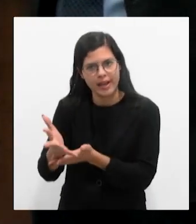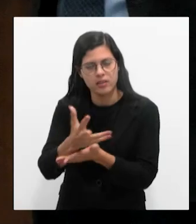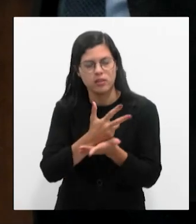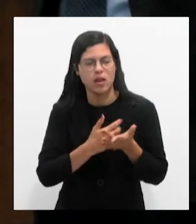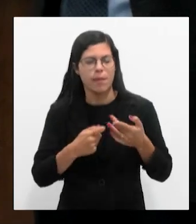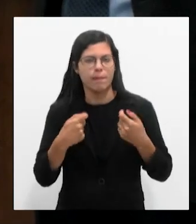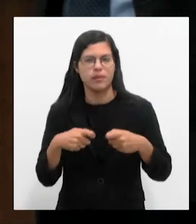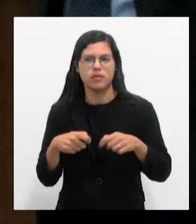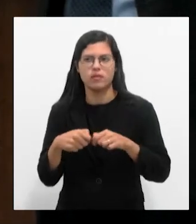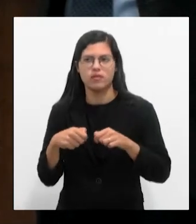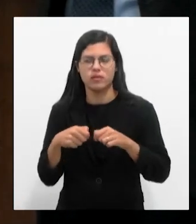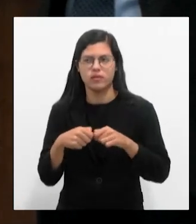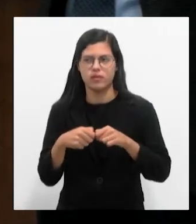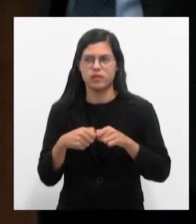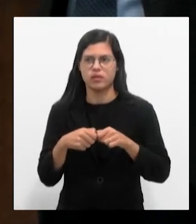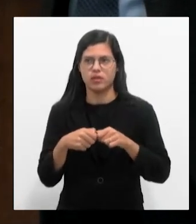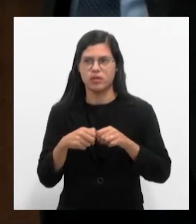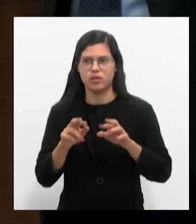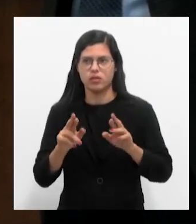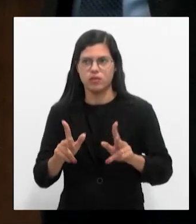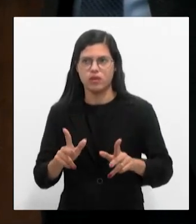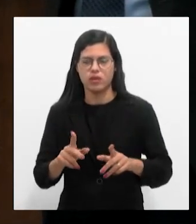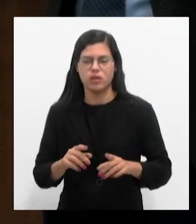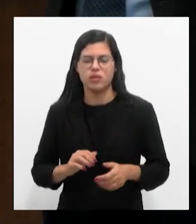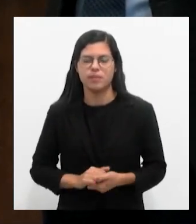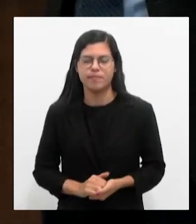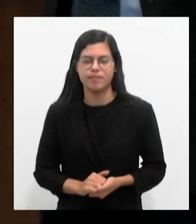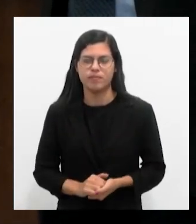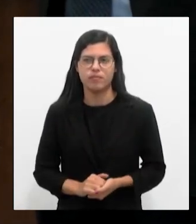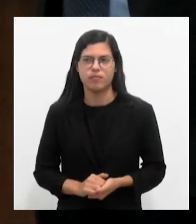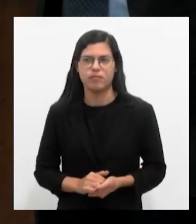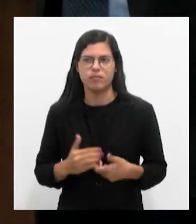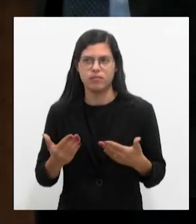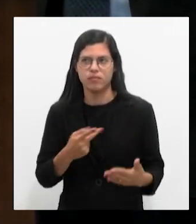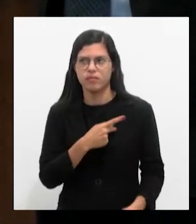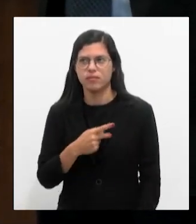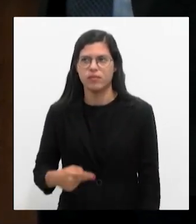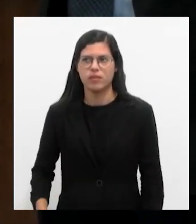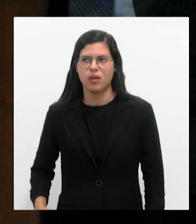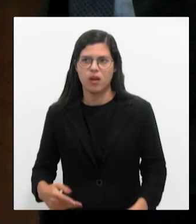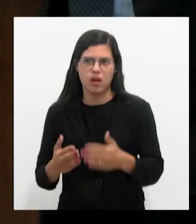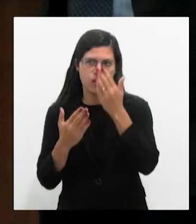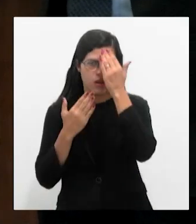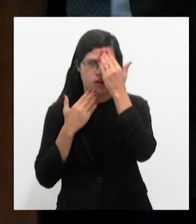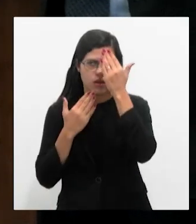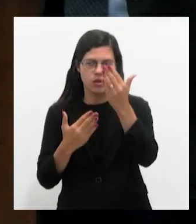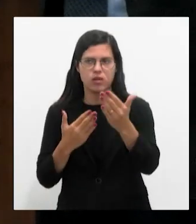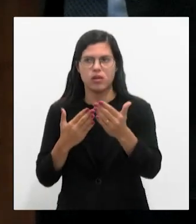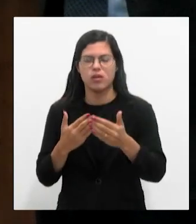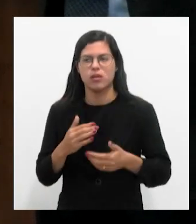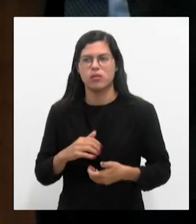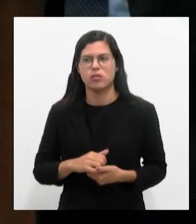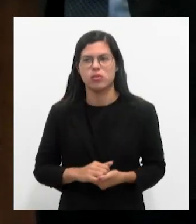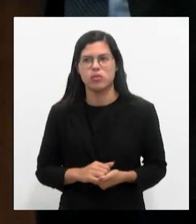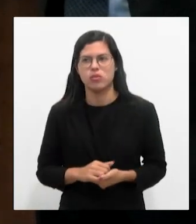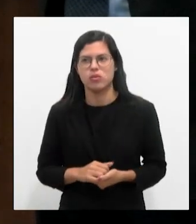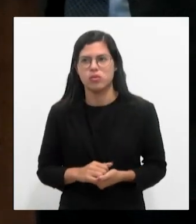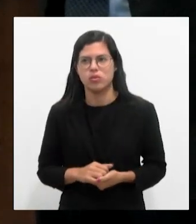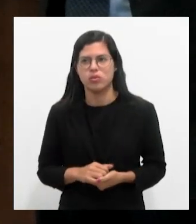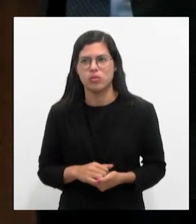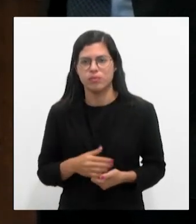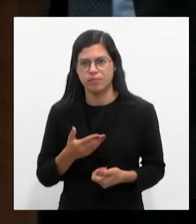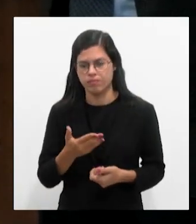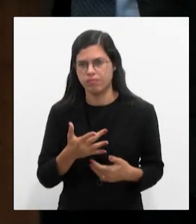que fazer essa diferença. Então, senhor presidente, eu agradeço até pela benevolência